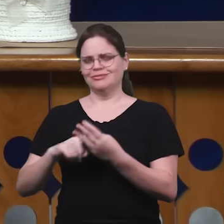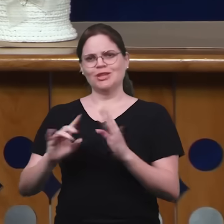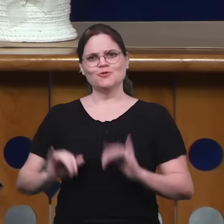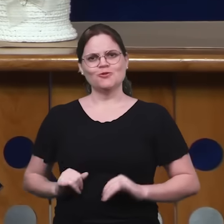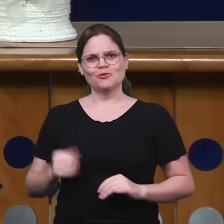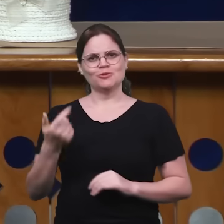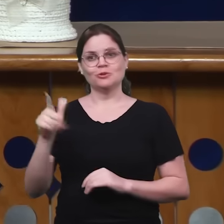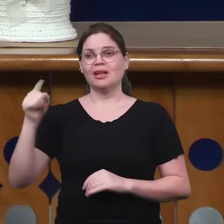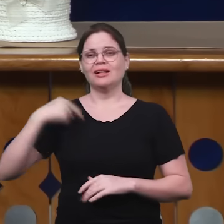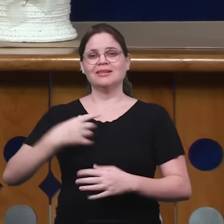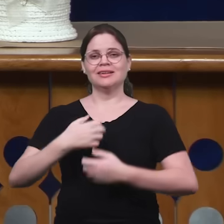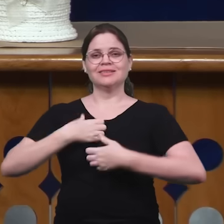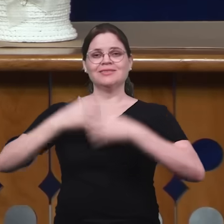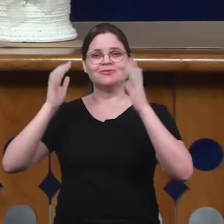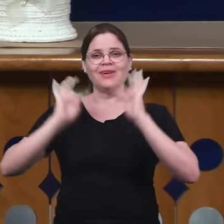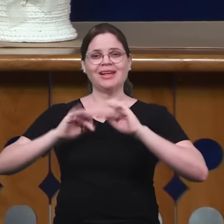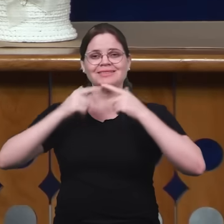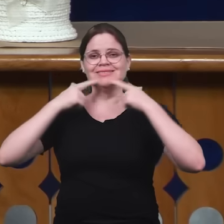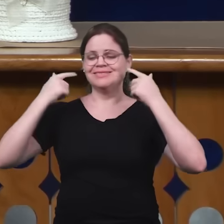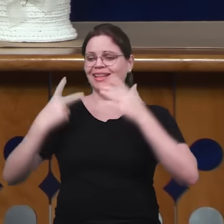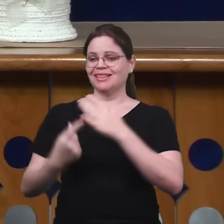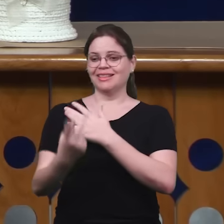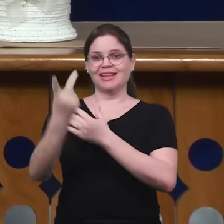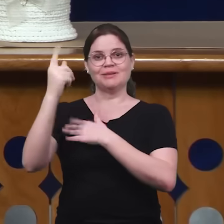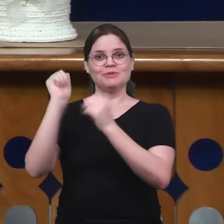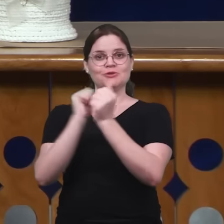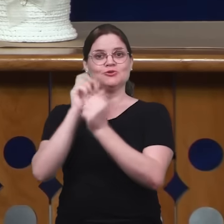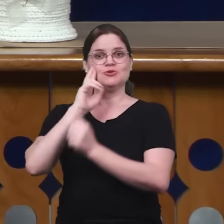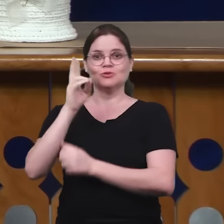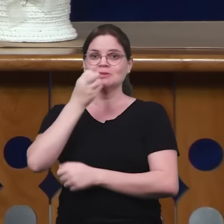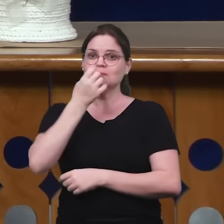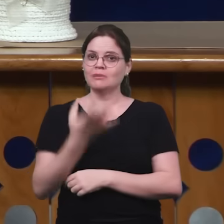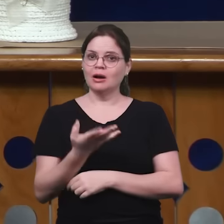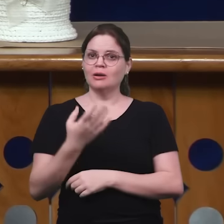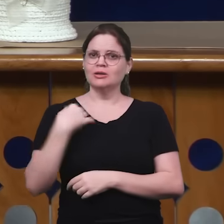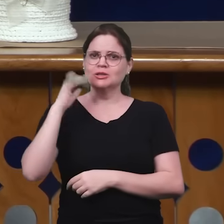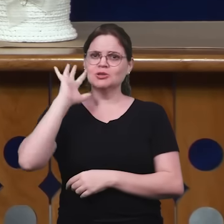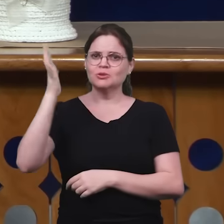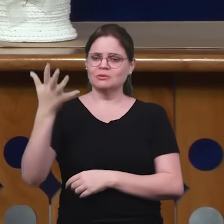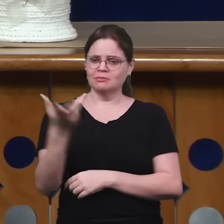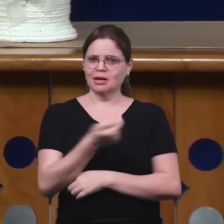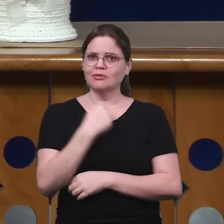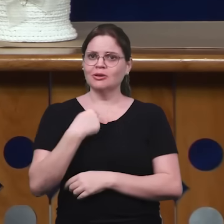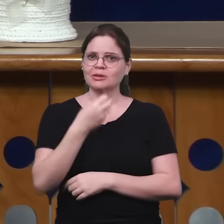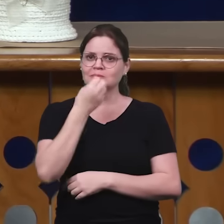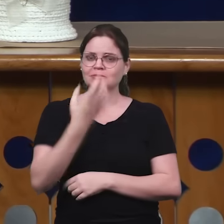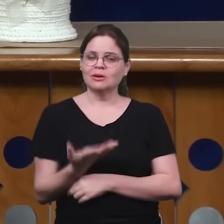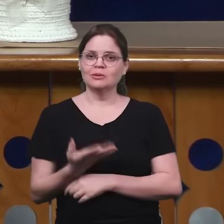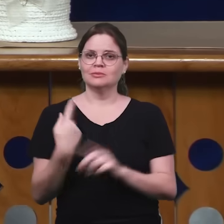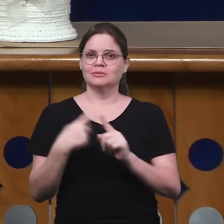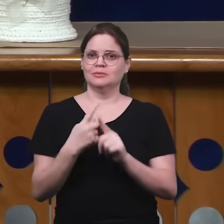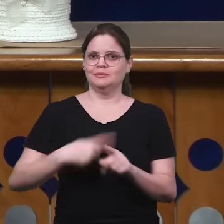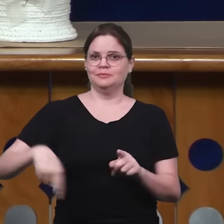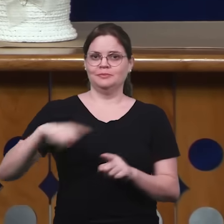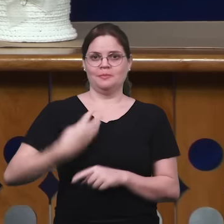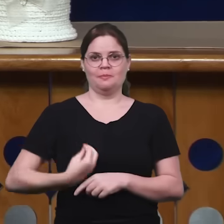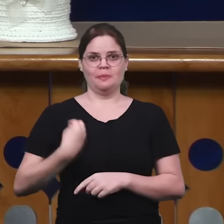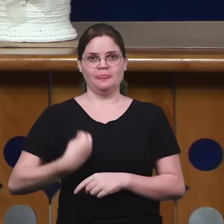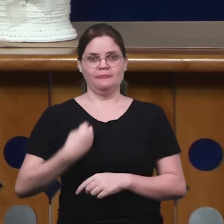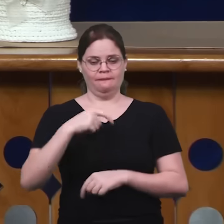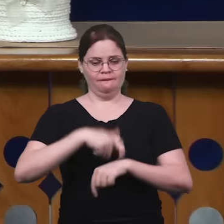para sempre. E morar eternamente. Que coisa boa, né? Que solução maravilhosa, porque nós vivemos a